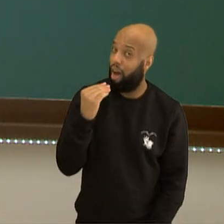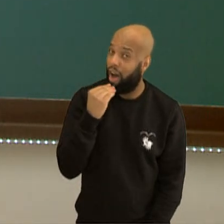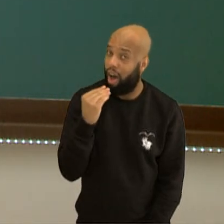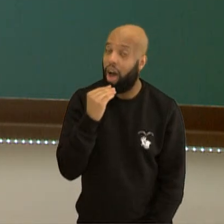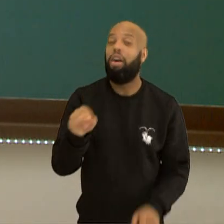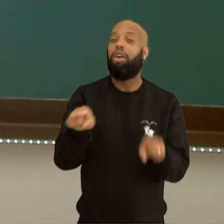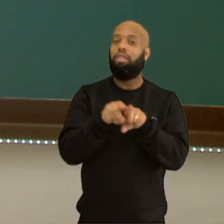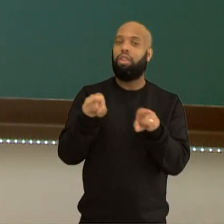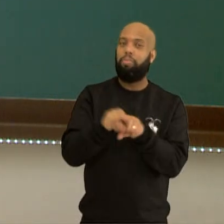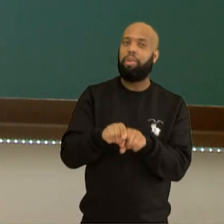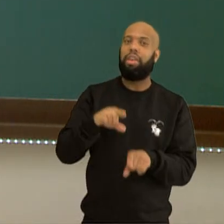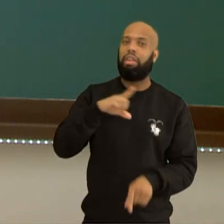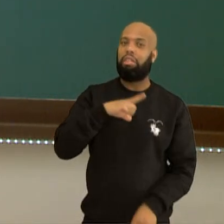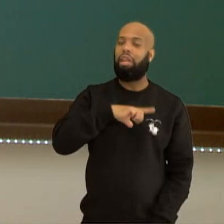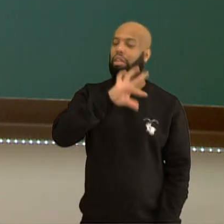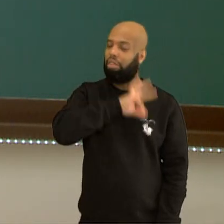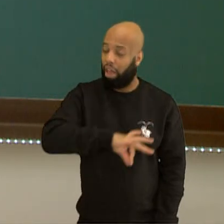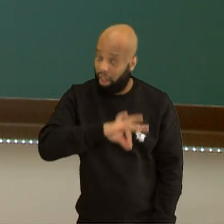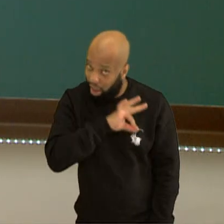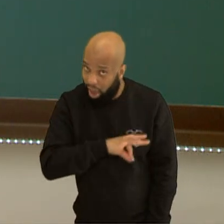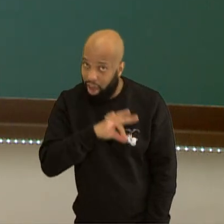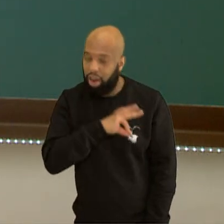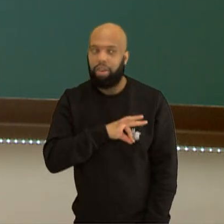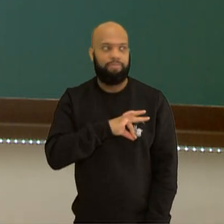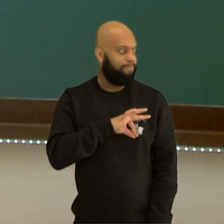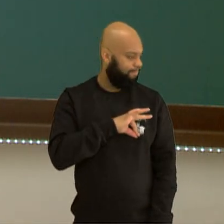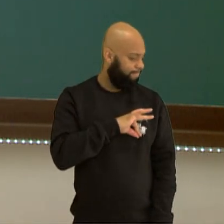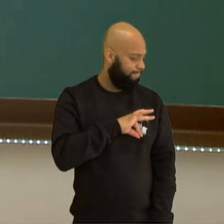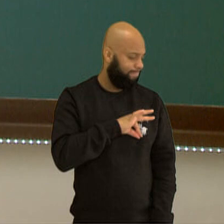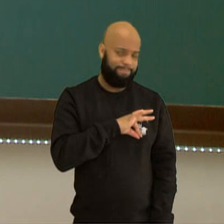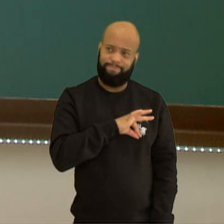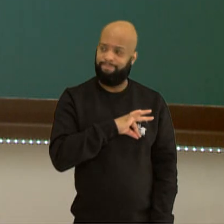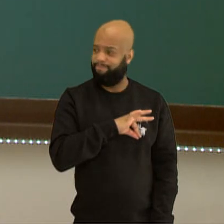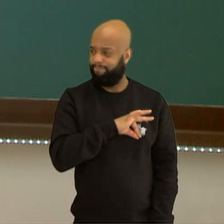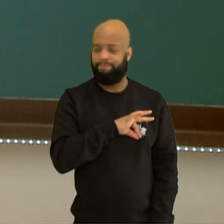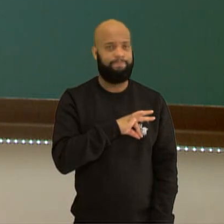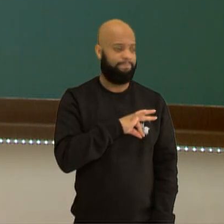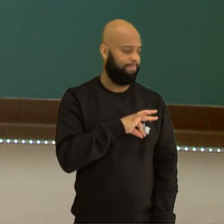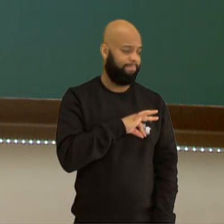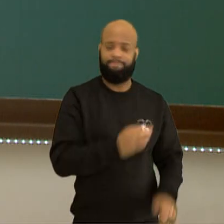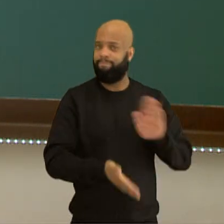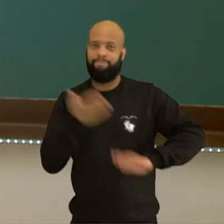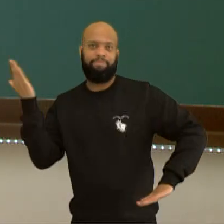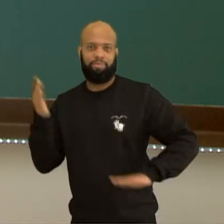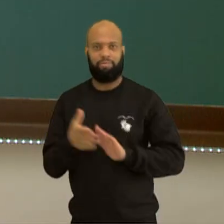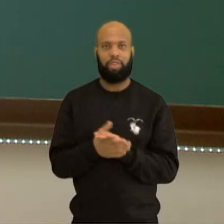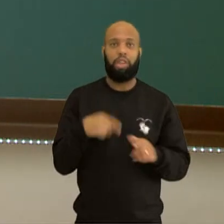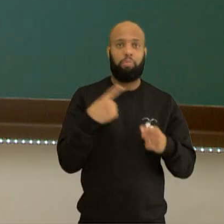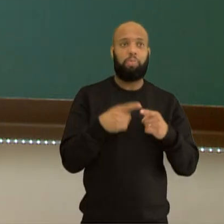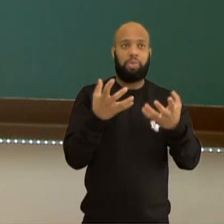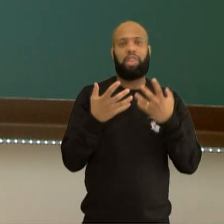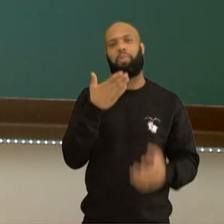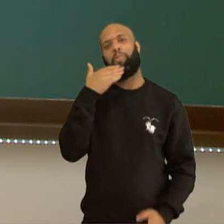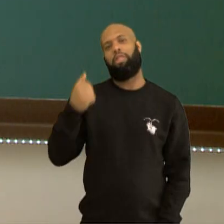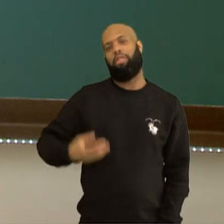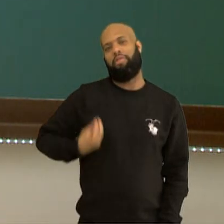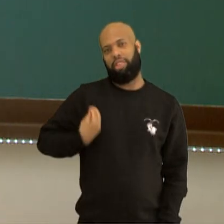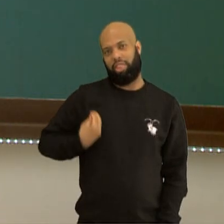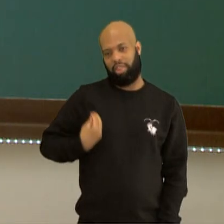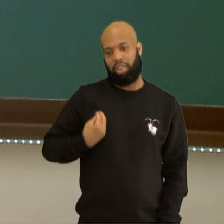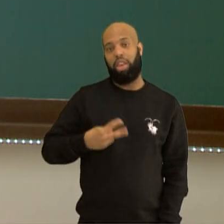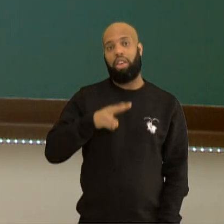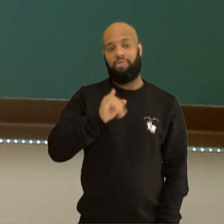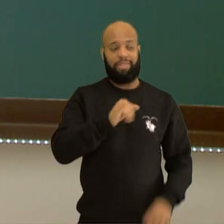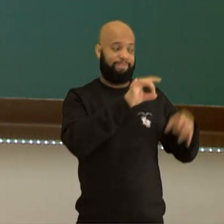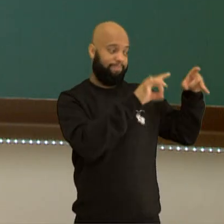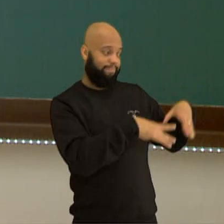geração de emprego, geração de renda. E aí, se a pessoa está em busca de melhores condições de vida, então ela vai sair